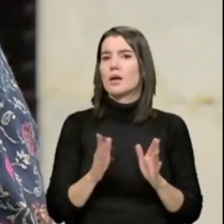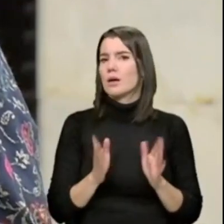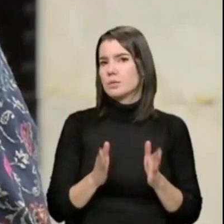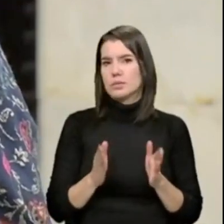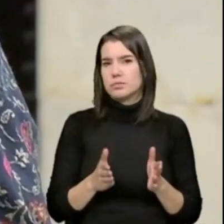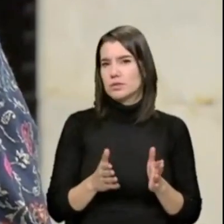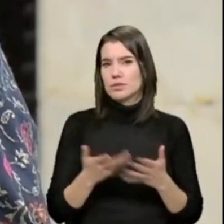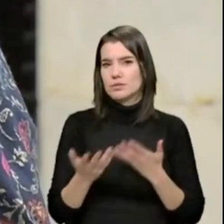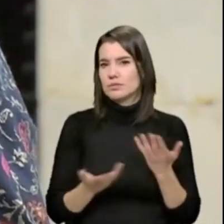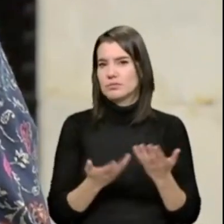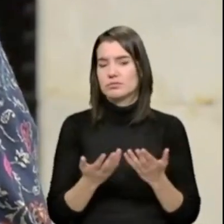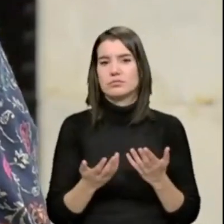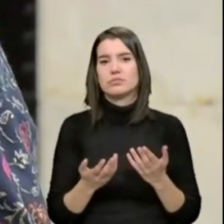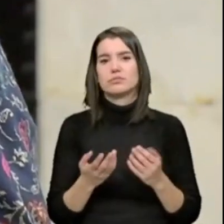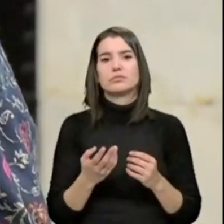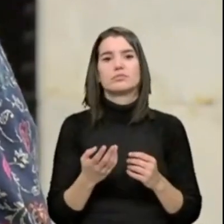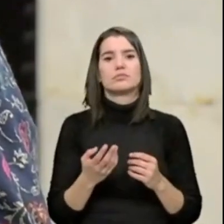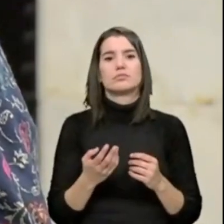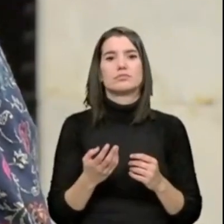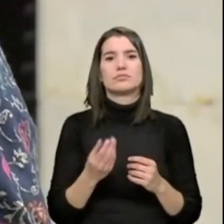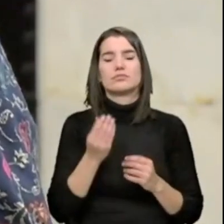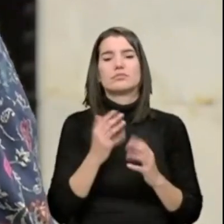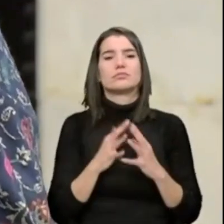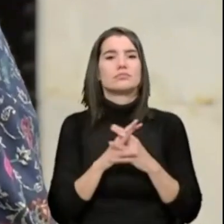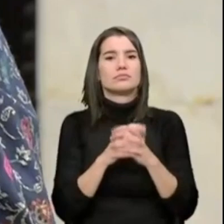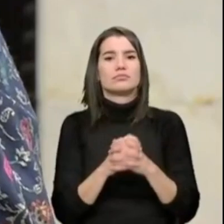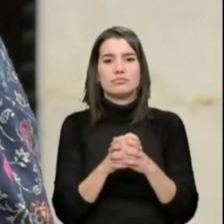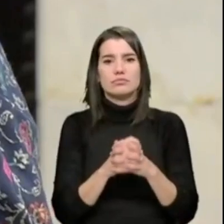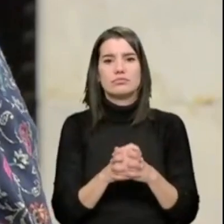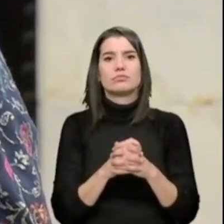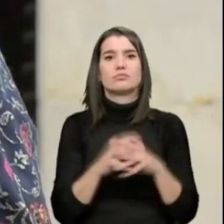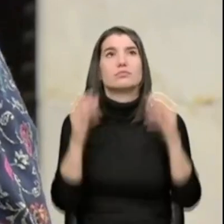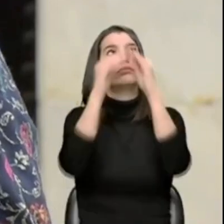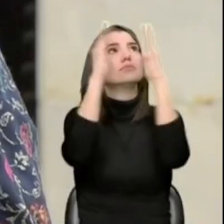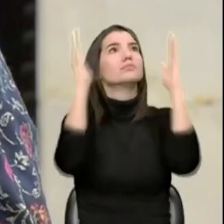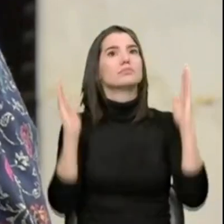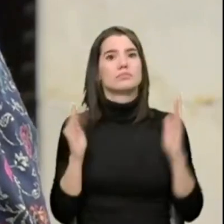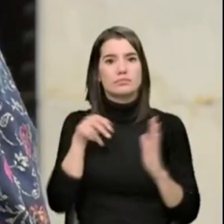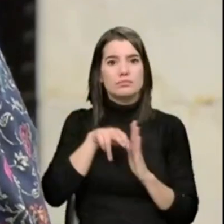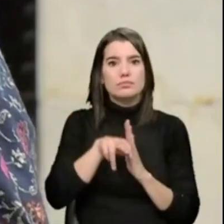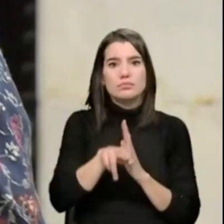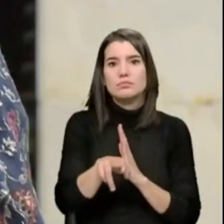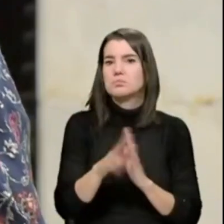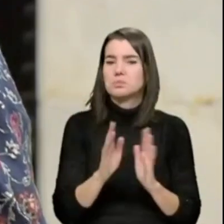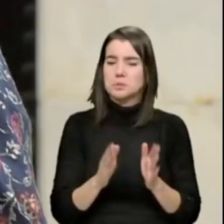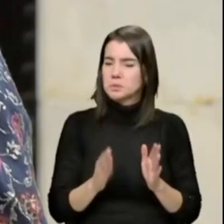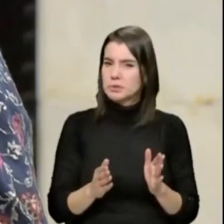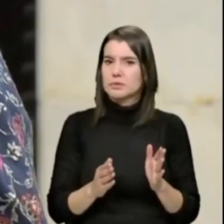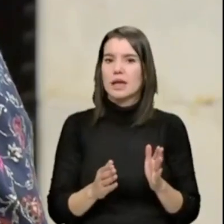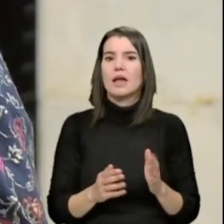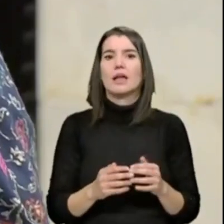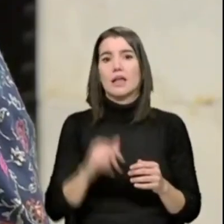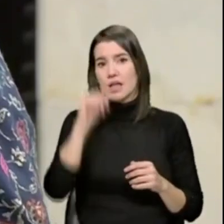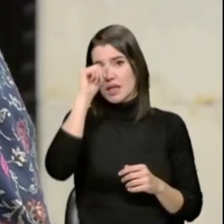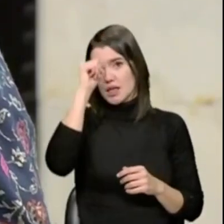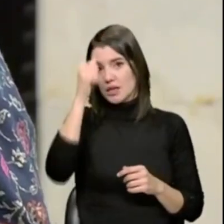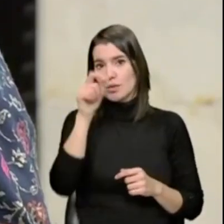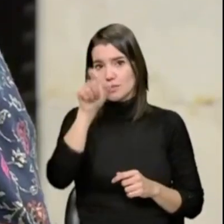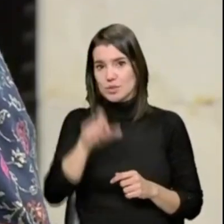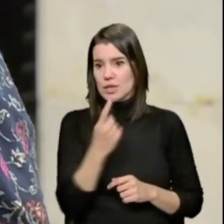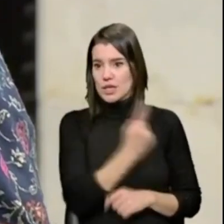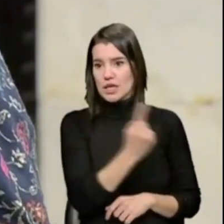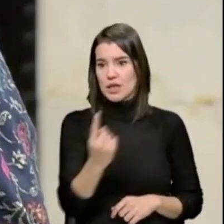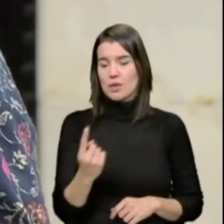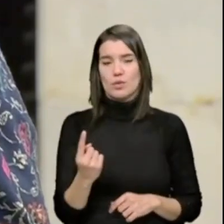necessariamente fazem parte das orações irem para os templos. Cada hindu tem na sua casa